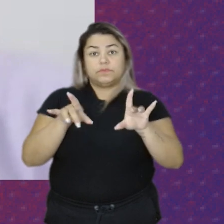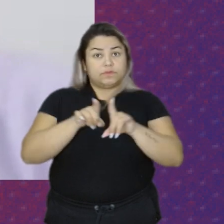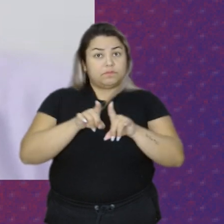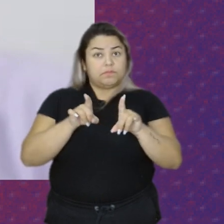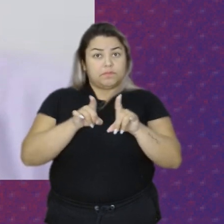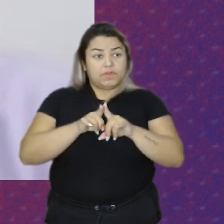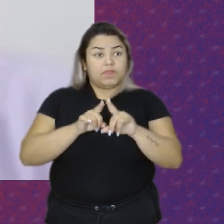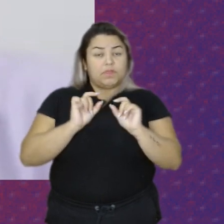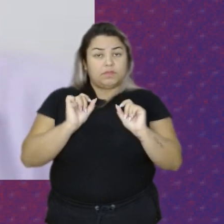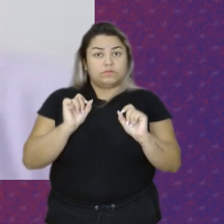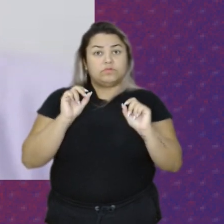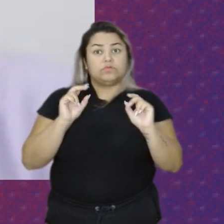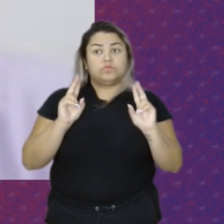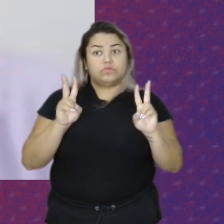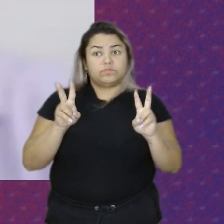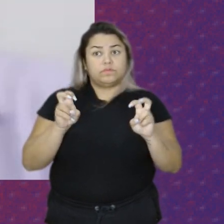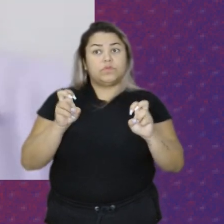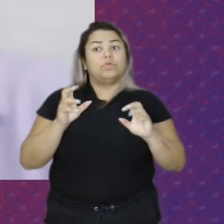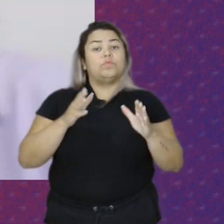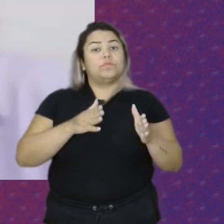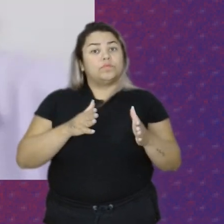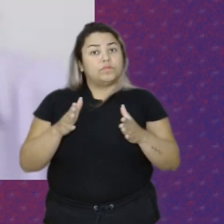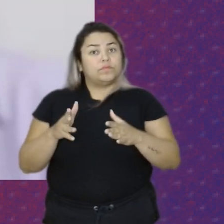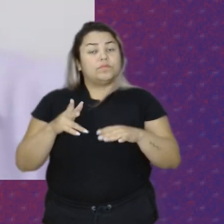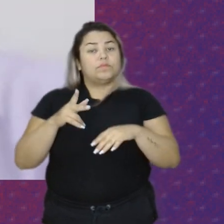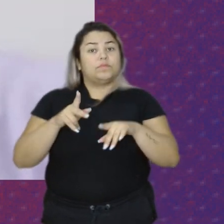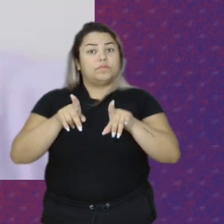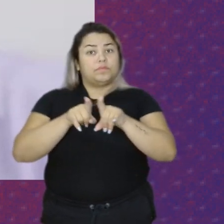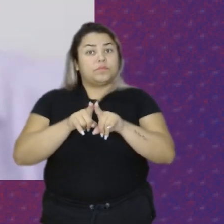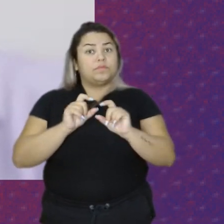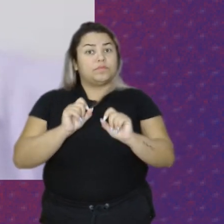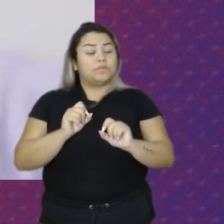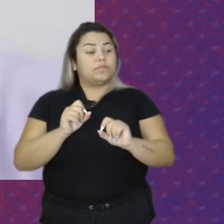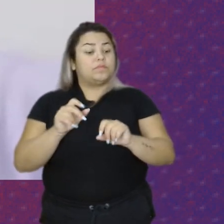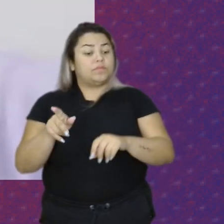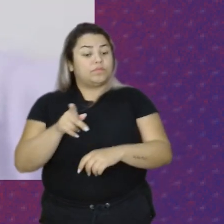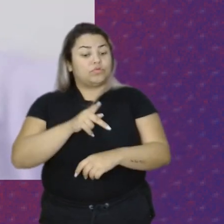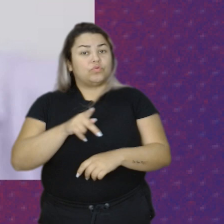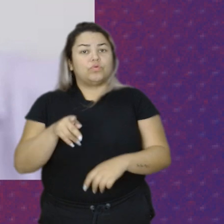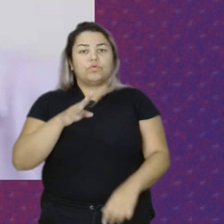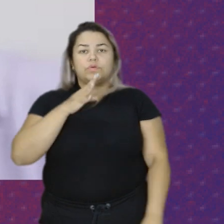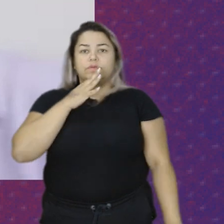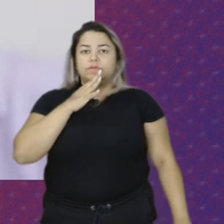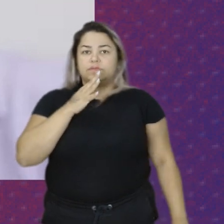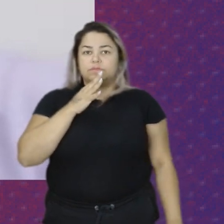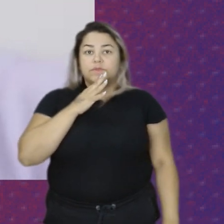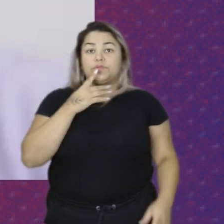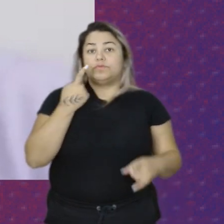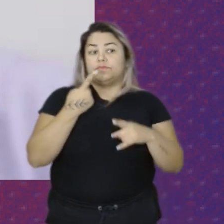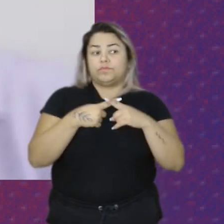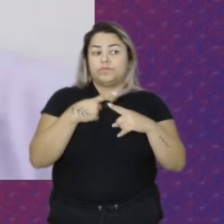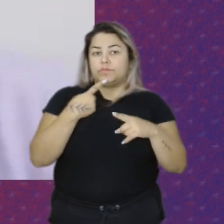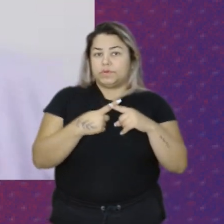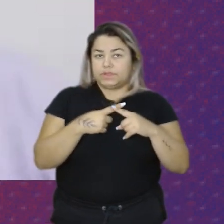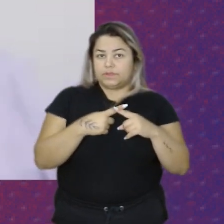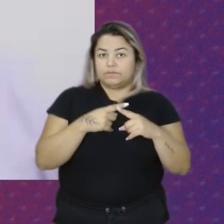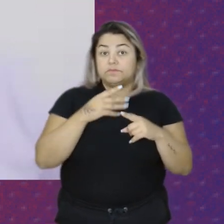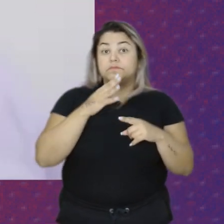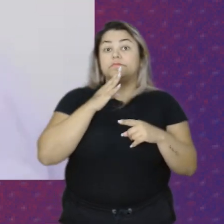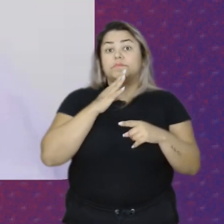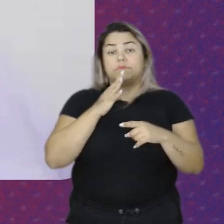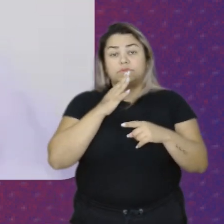e, sobretudo, um processo pedagógico de elaboração de conhecimentos. Por que elaboração de